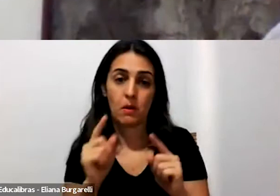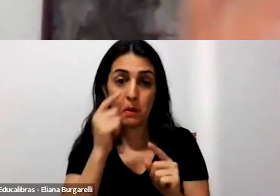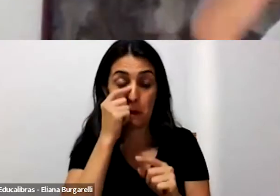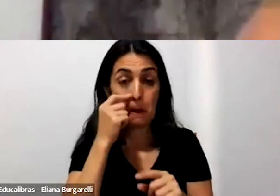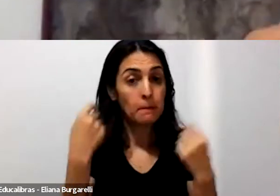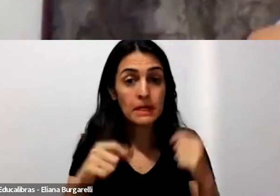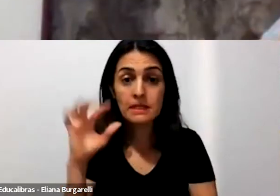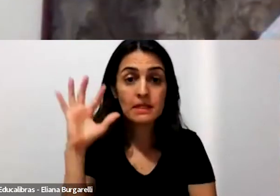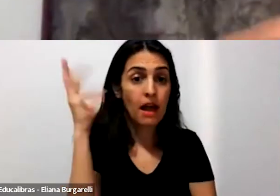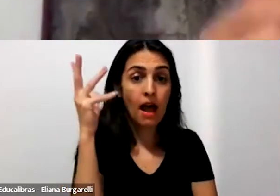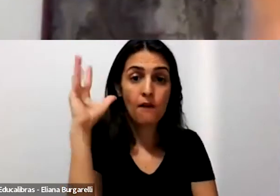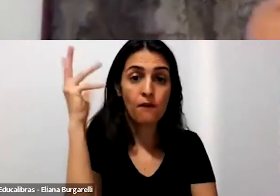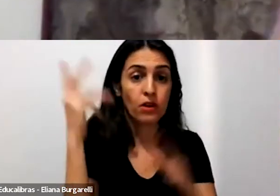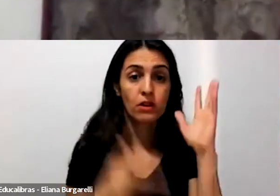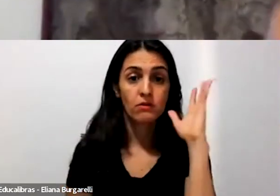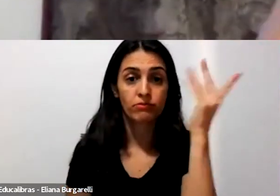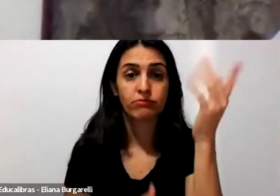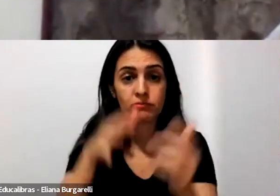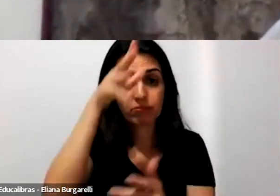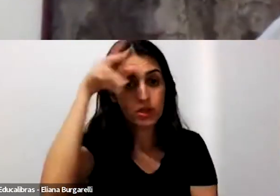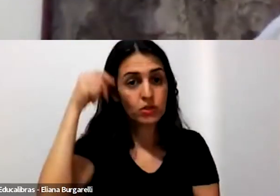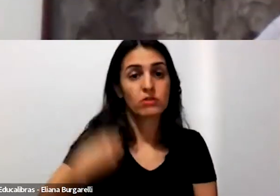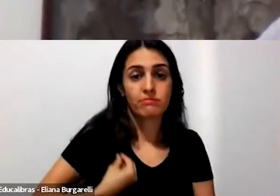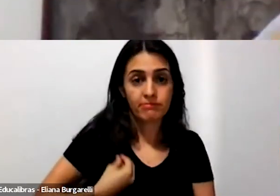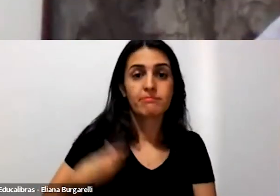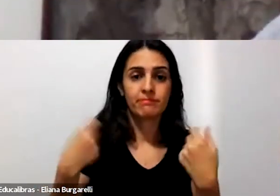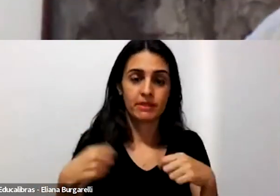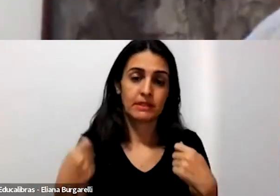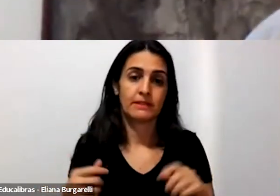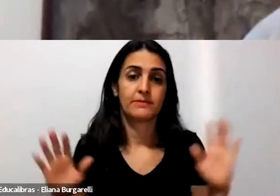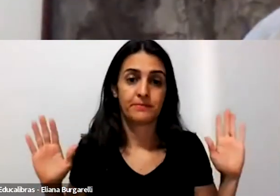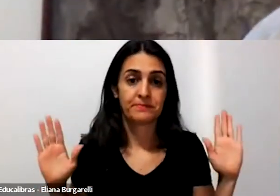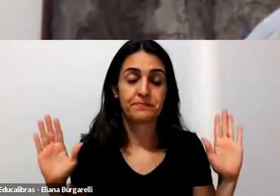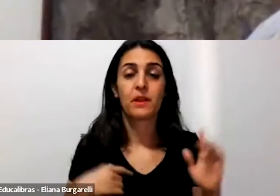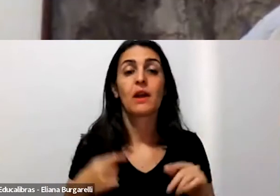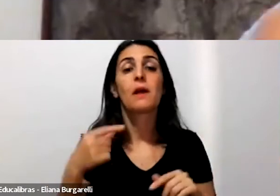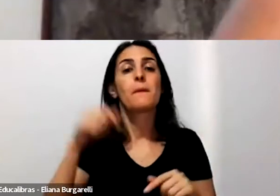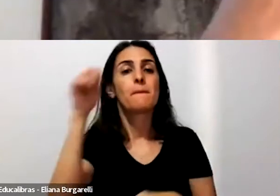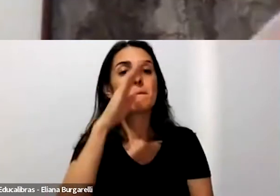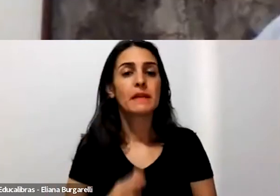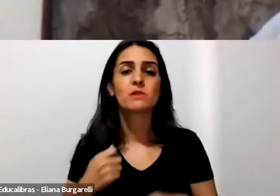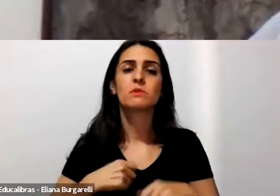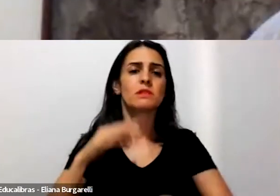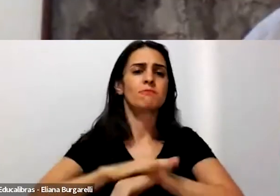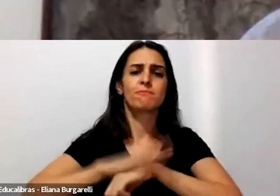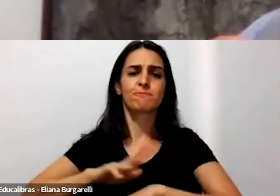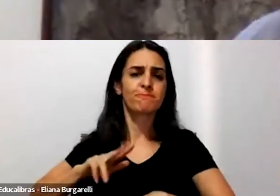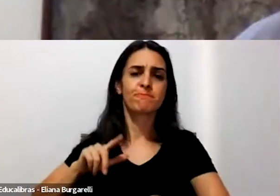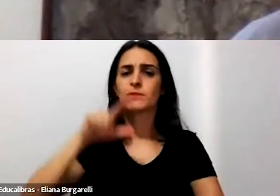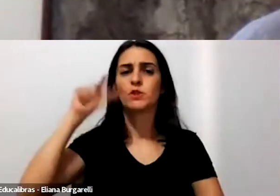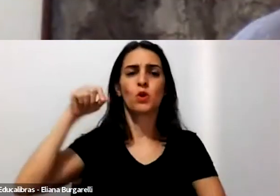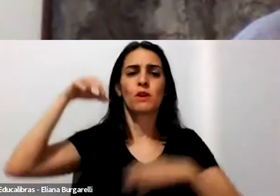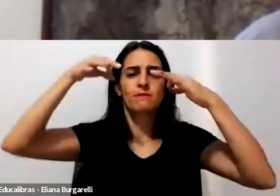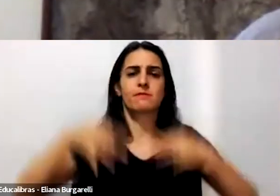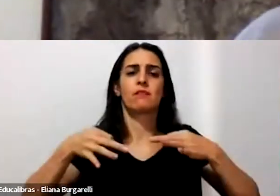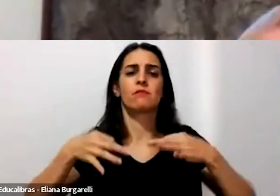Perfeito, mas é mais do que isso. Eu acho que não tem Brasil na inserção contemporânea se ele não tiver uma escolha estratégica sobre crescer